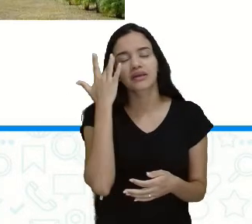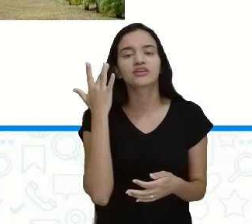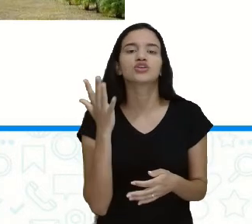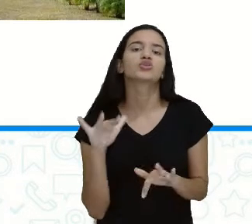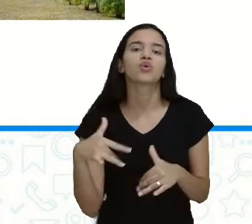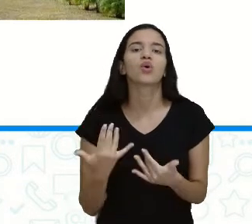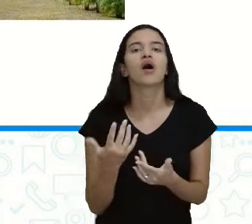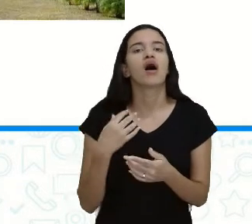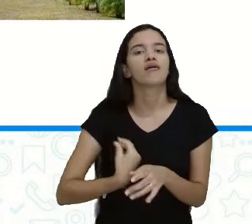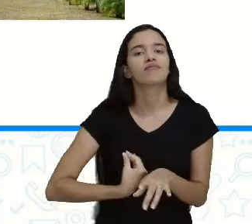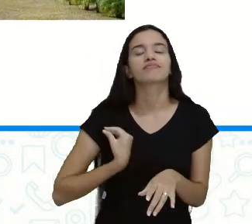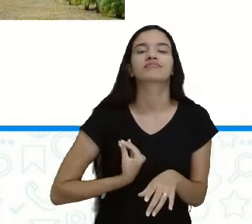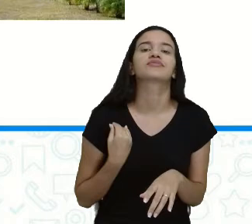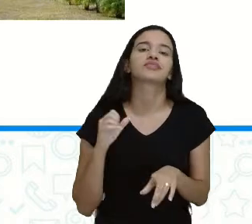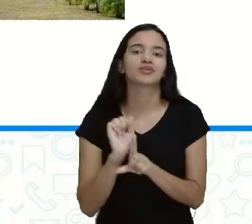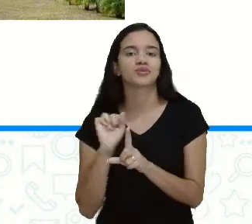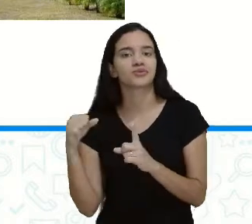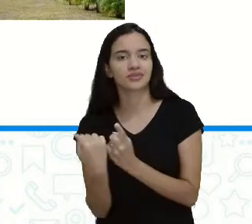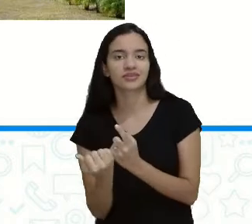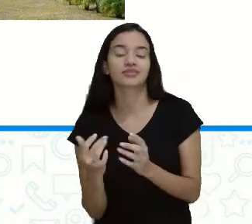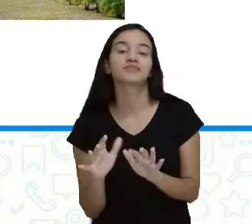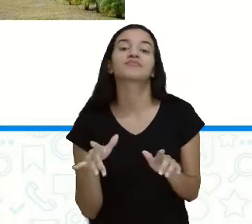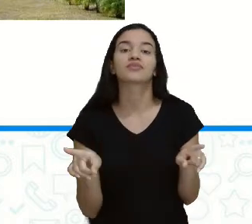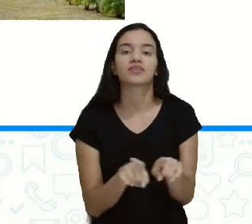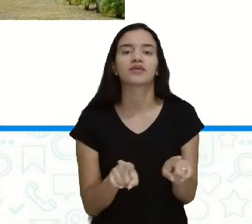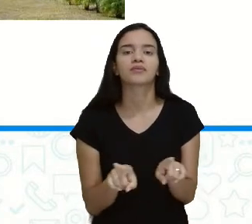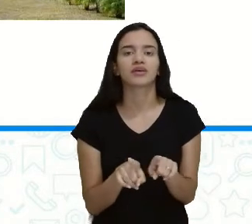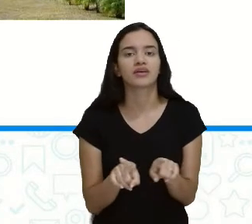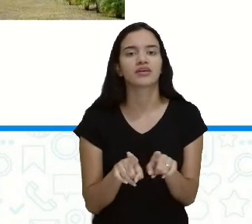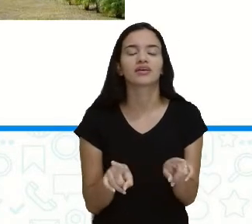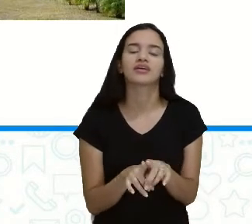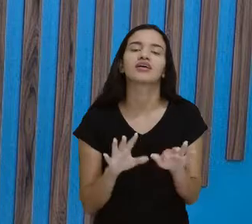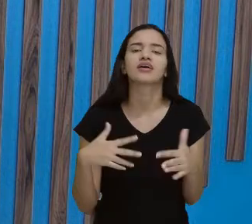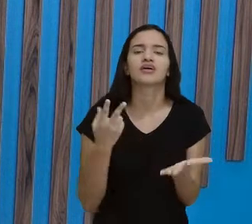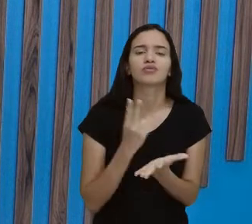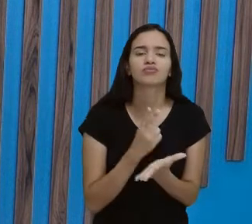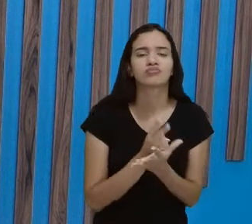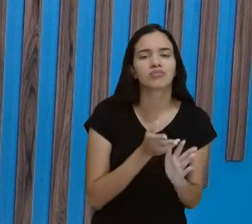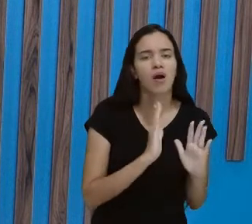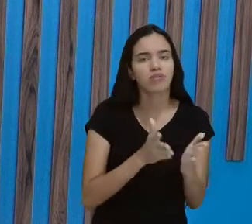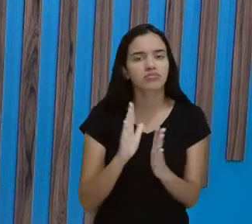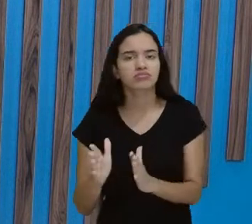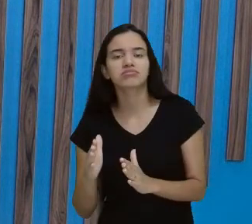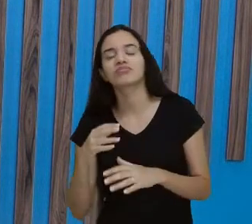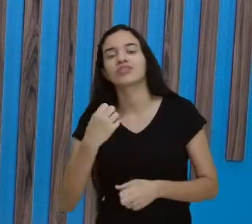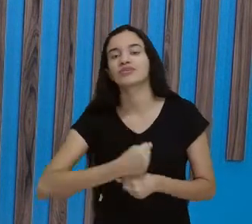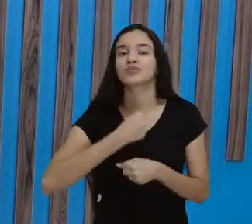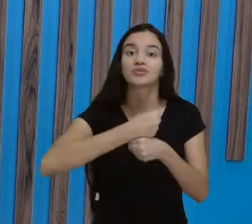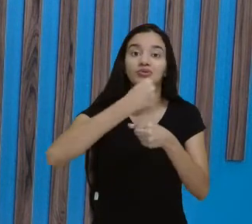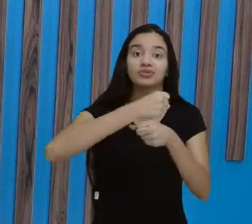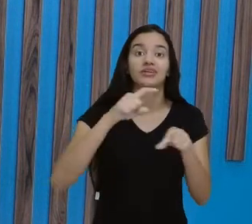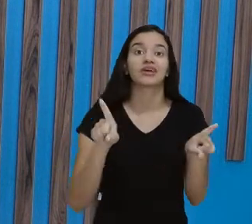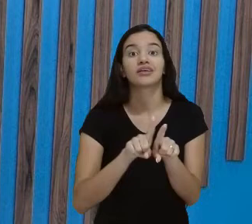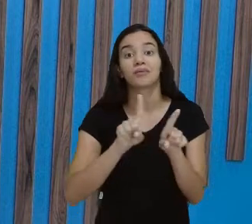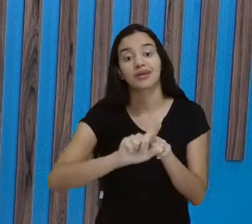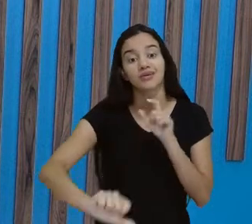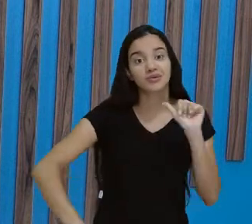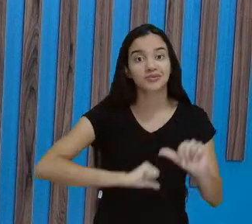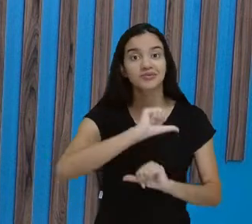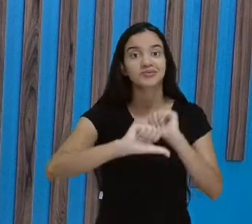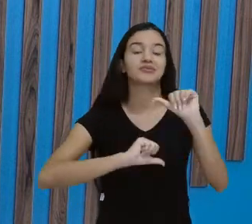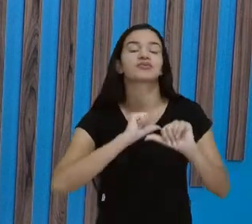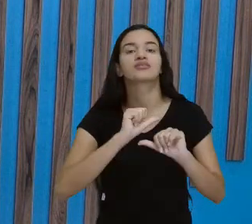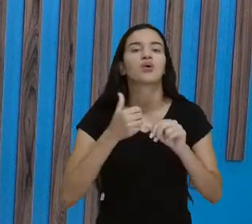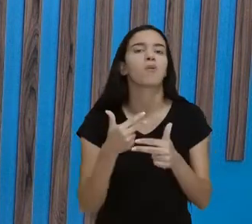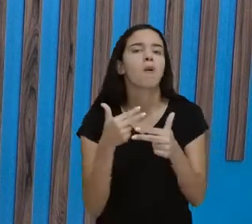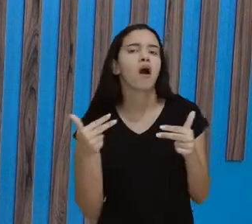vira a sociedade e o espaço natural também. Ele se encontra em constante processo de construção e transformação.